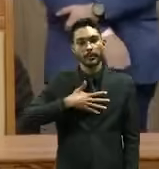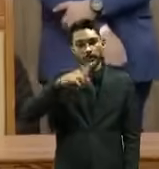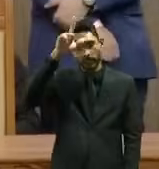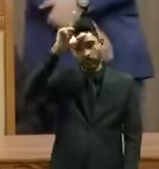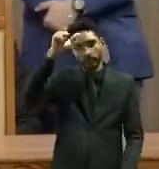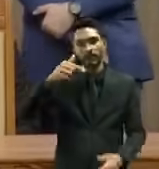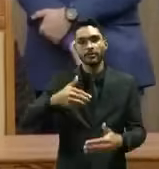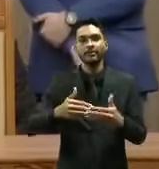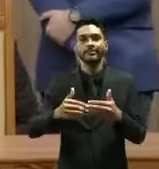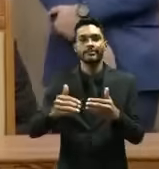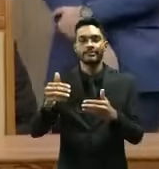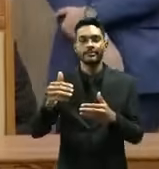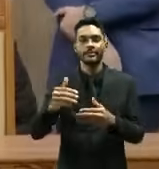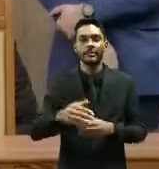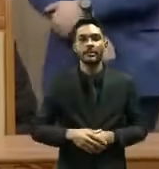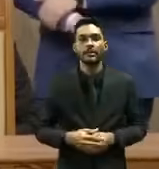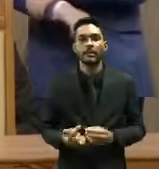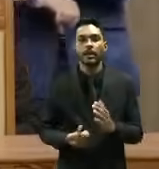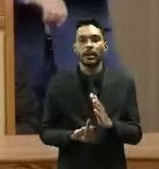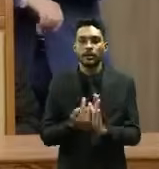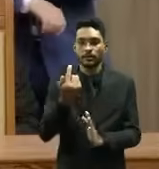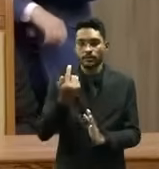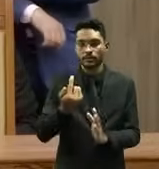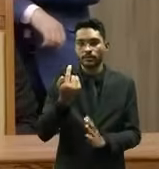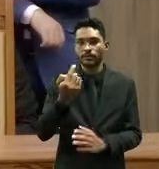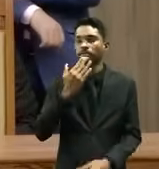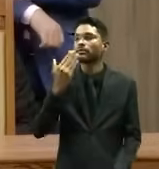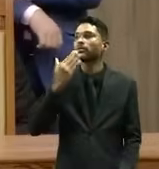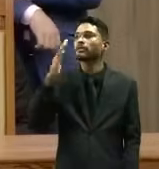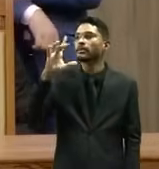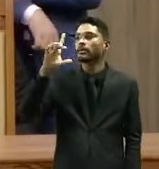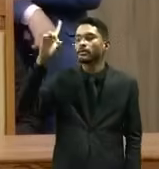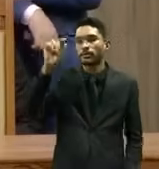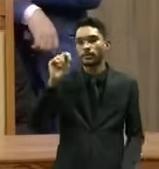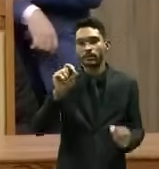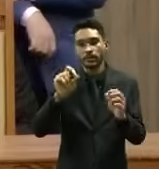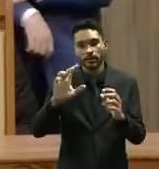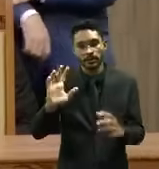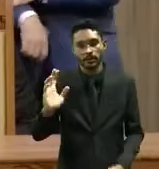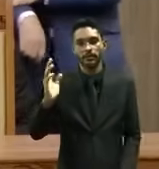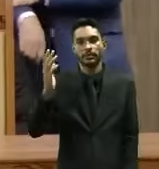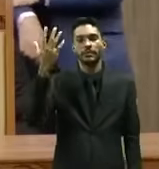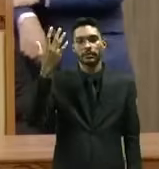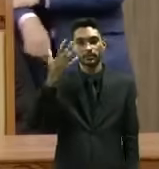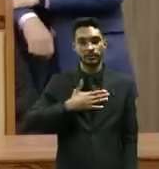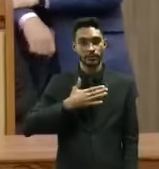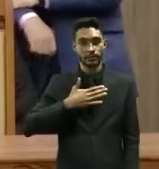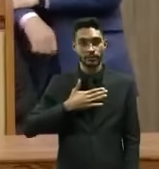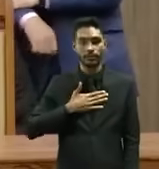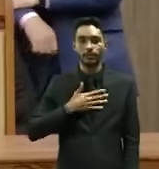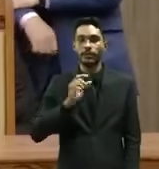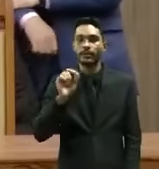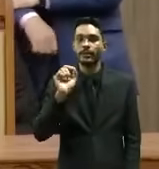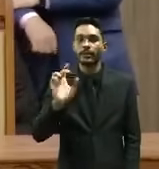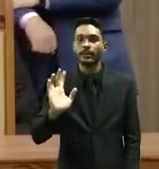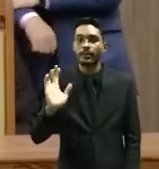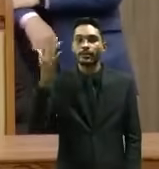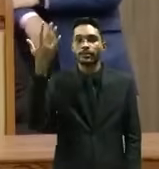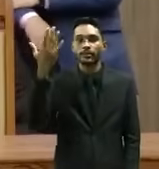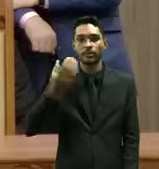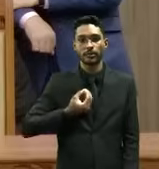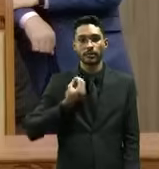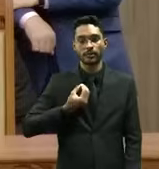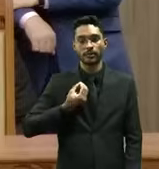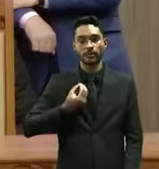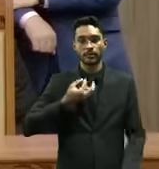uma a primeira coisa que eu peço a Deus é que aconteça comigo o que aconteceu com Pedro eu não preciso de um final de culto para mim